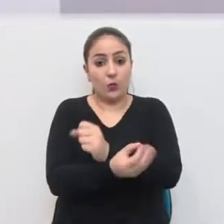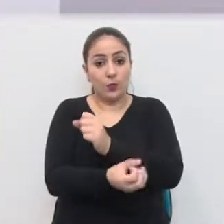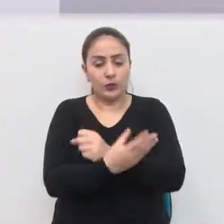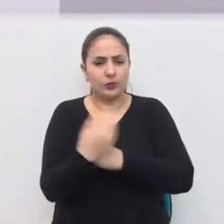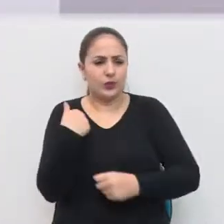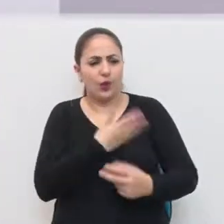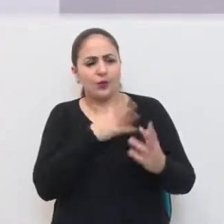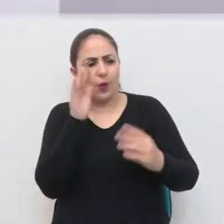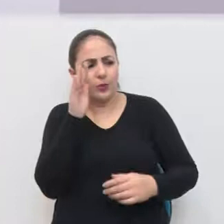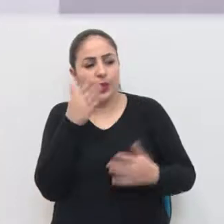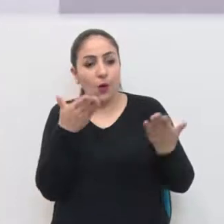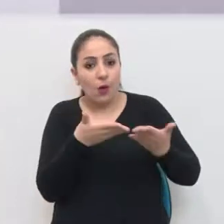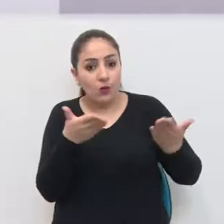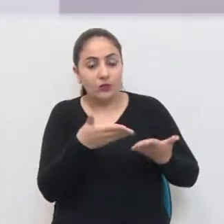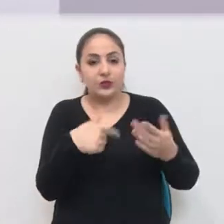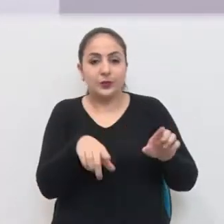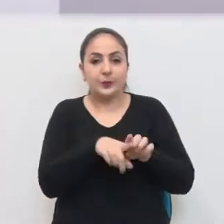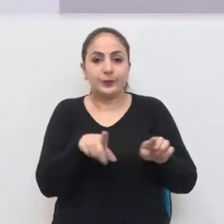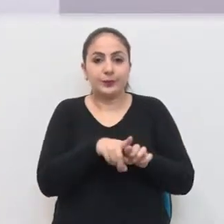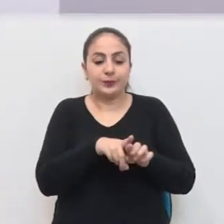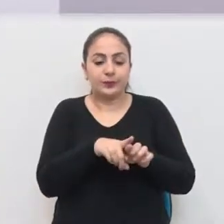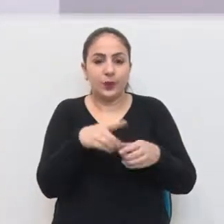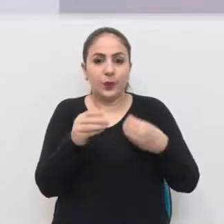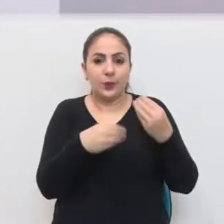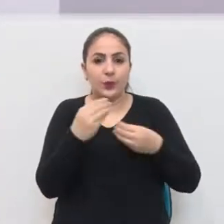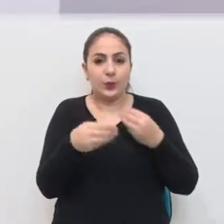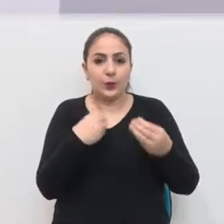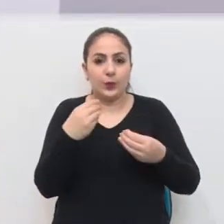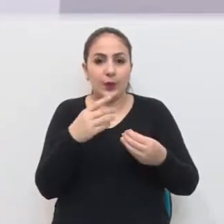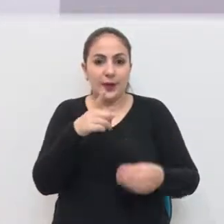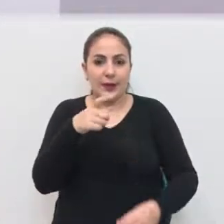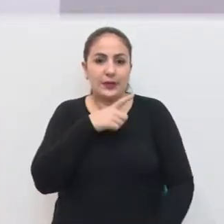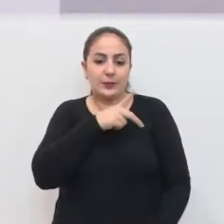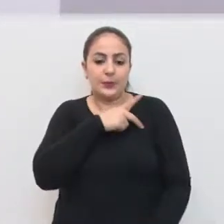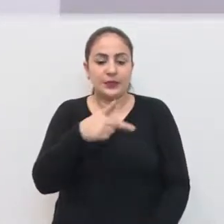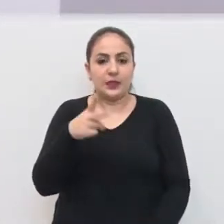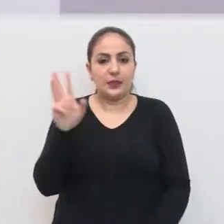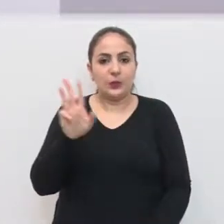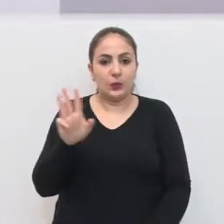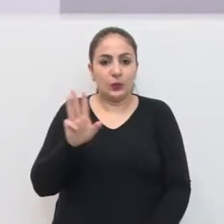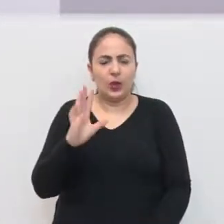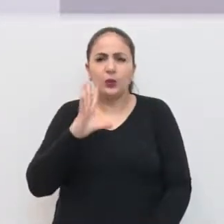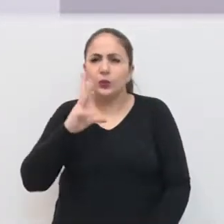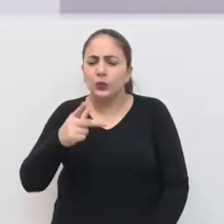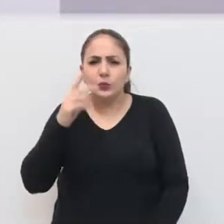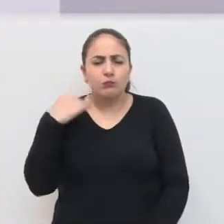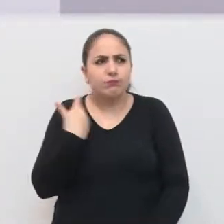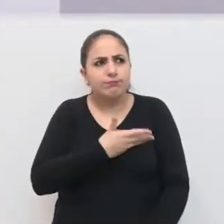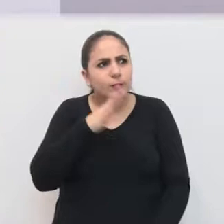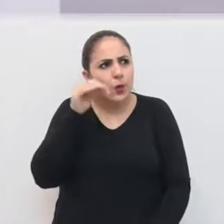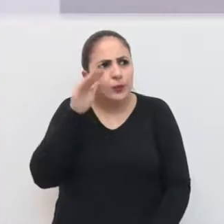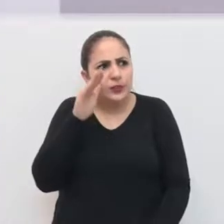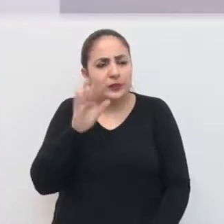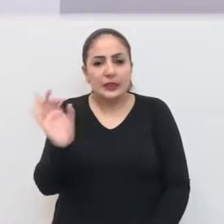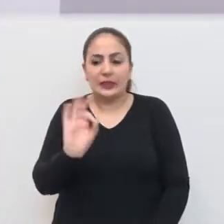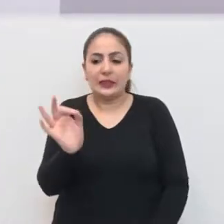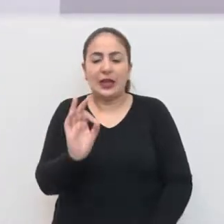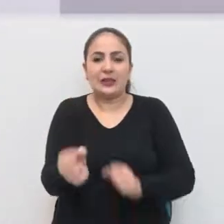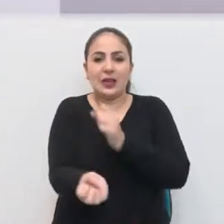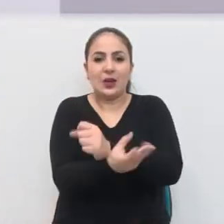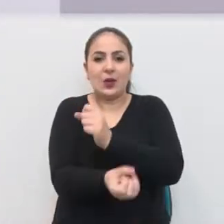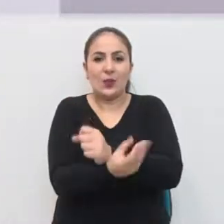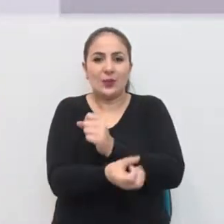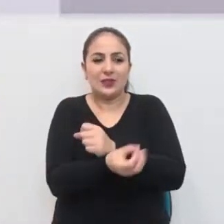corruptor. Nós podemos observar hoje mesmo, até pela condenação do ex-presidente Lula, que o que nós observamos ali não é nem uma corrupção